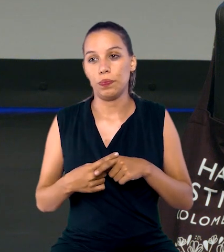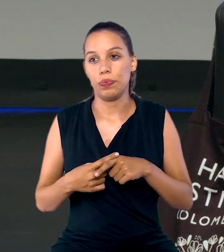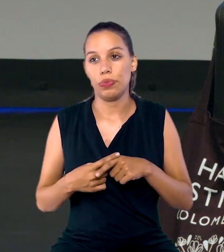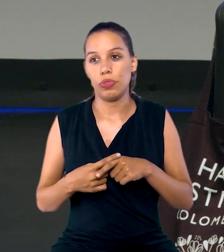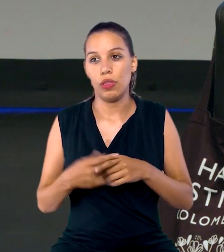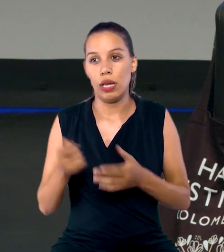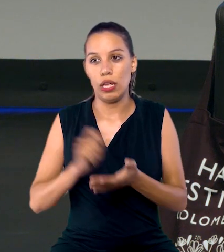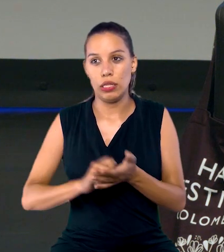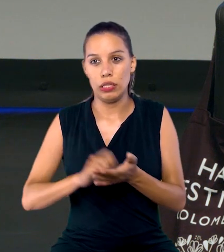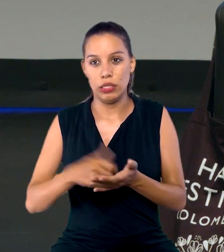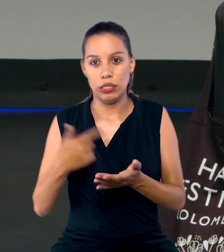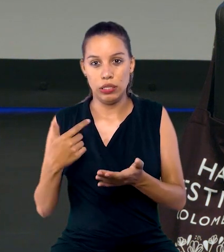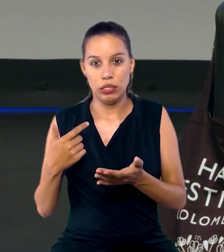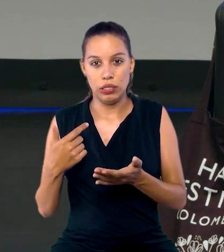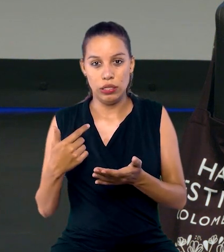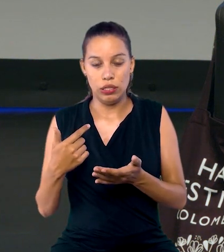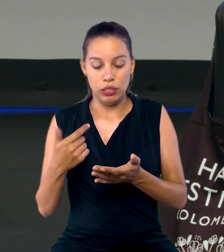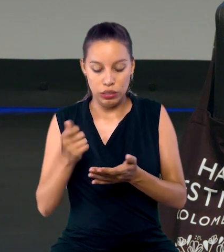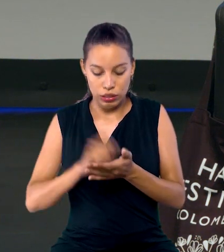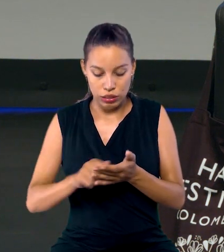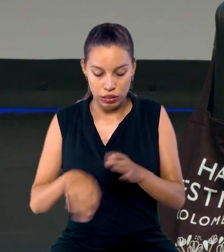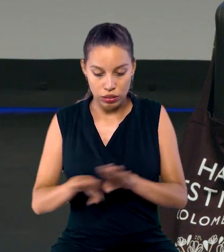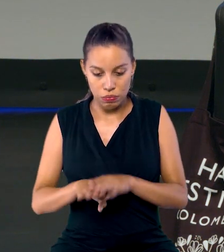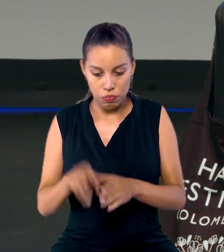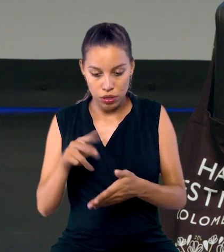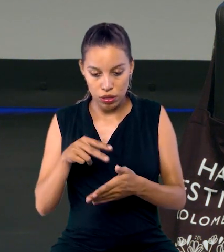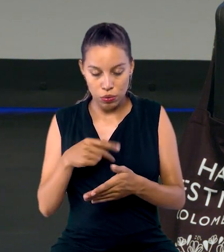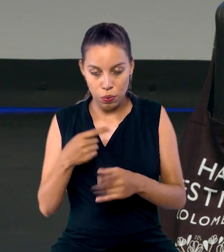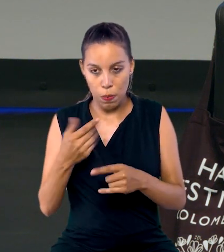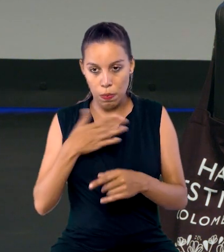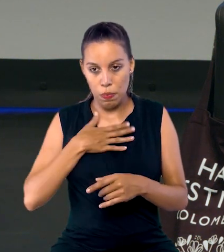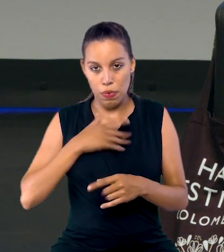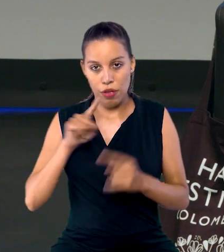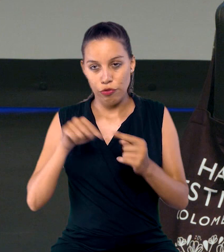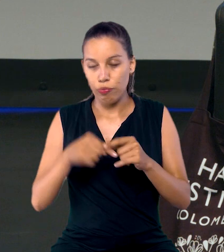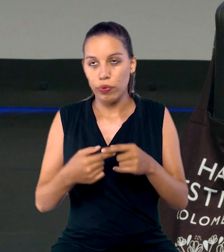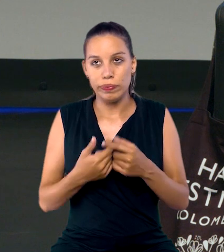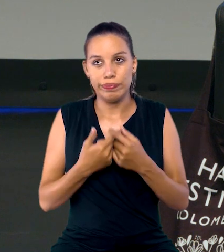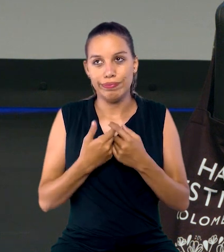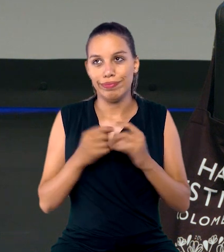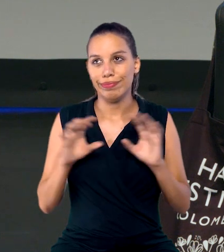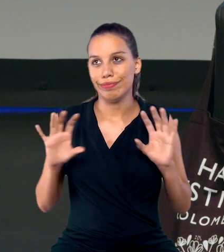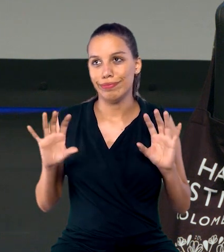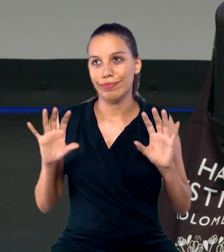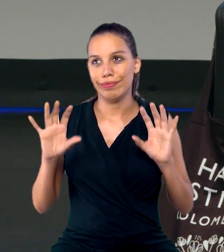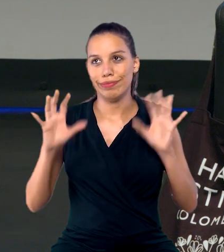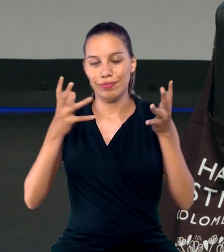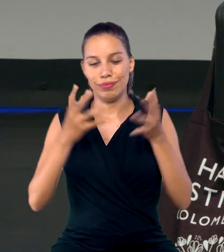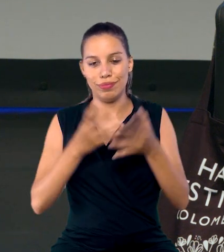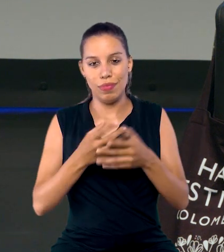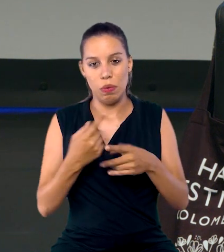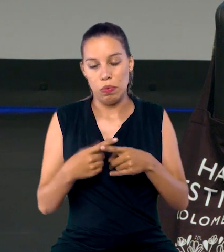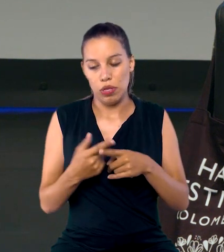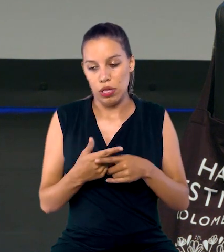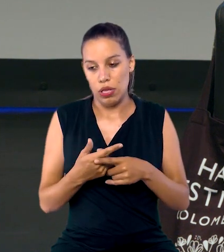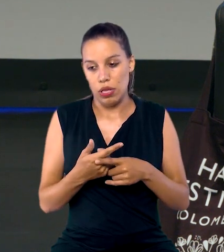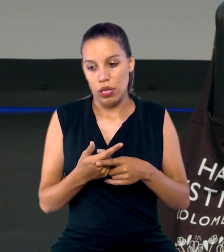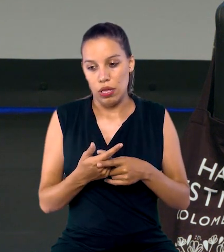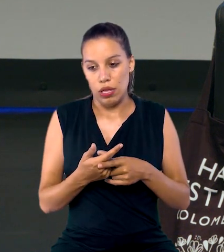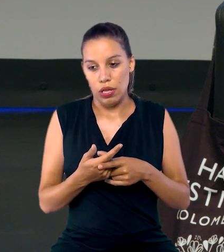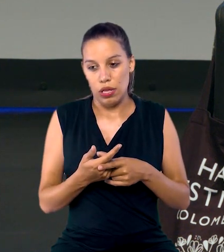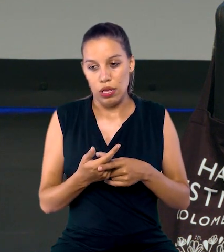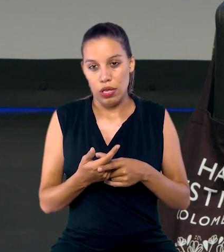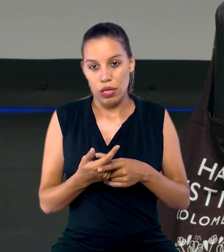a escrita e a leitura, para mim, são uma dança, assim, né? Então, a gente estava até falando mais cedo ali de que uma